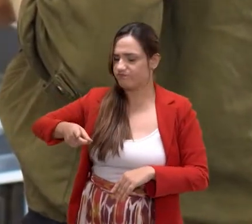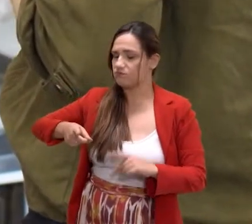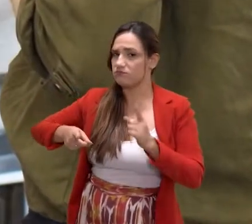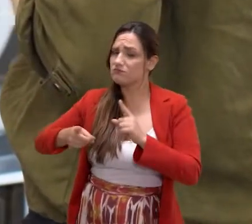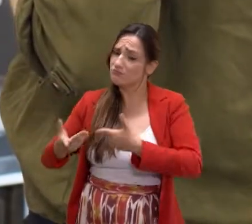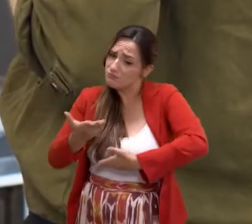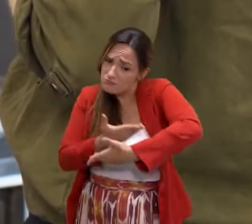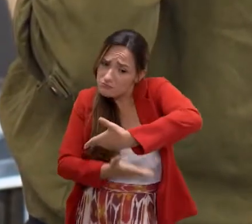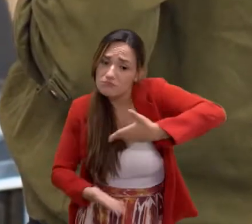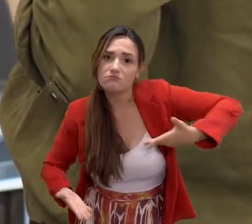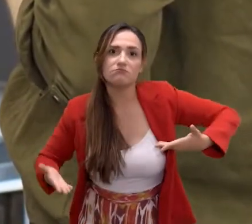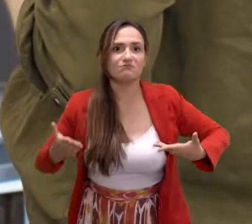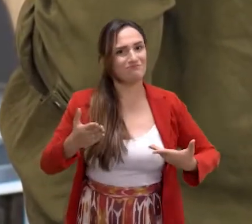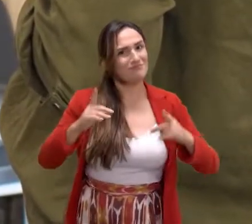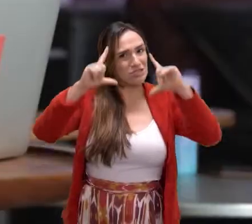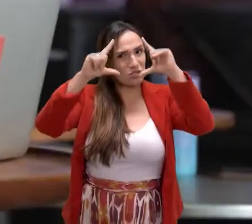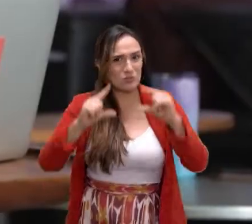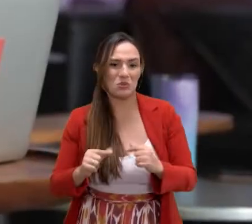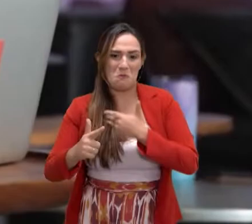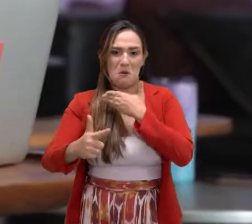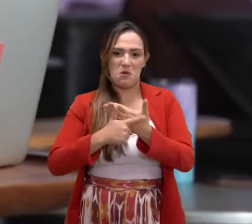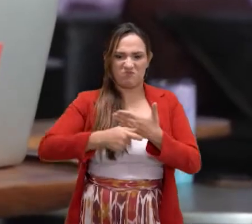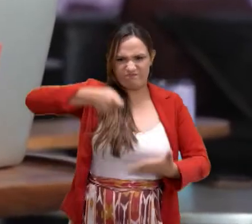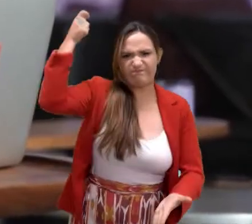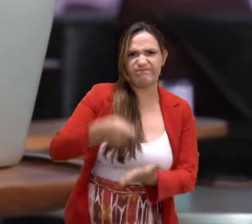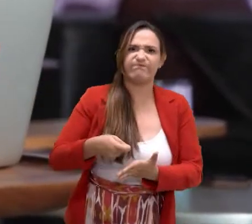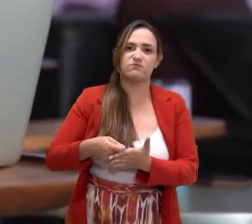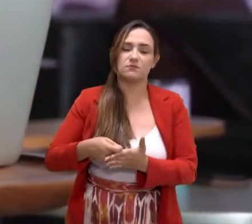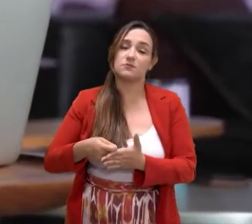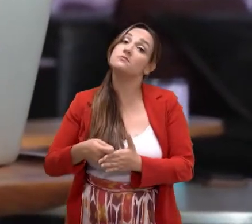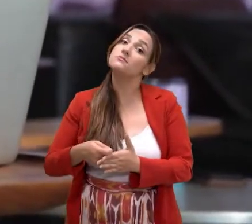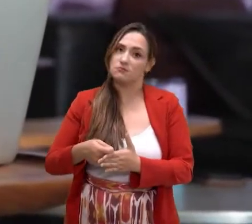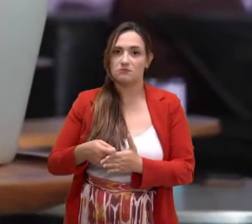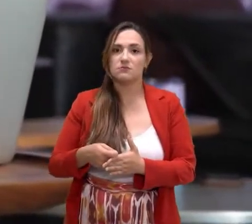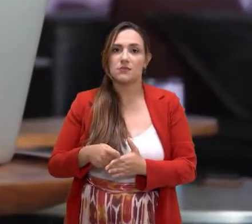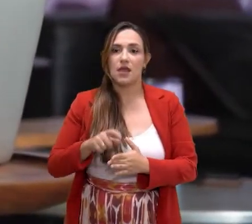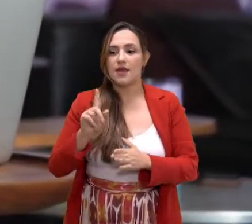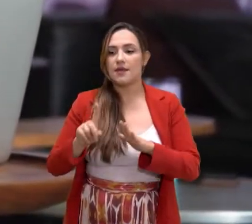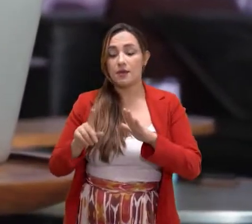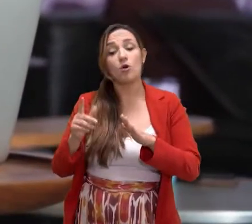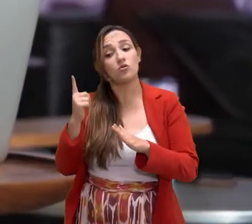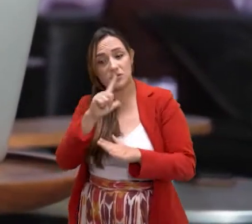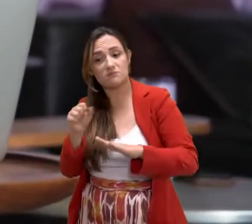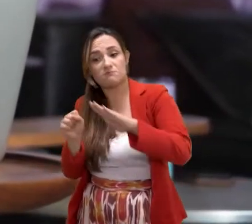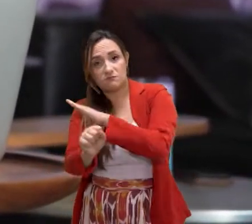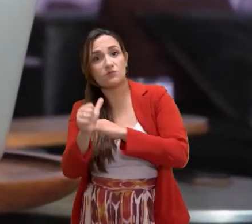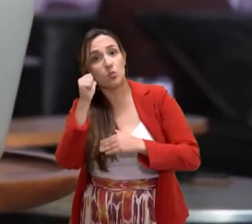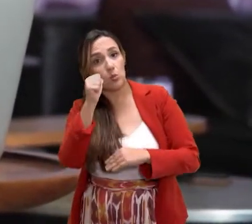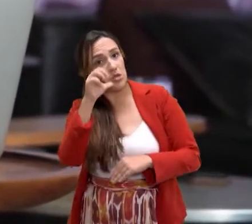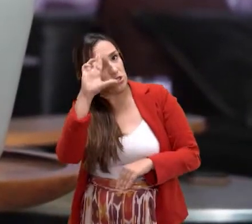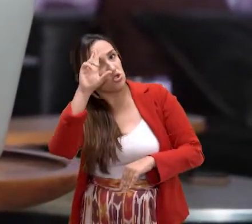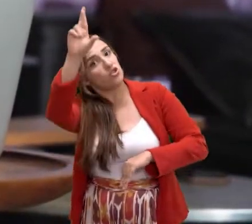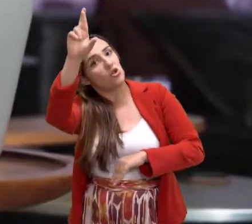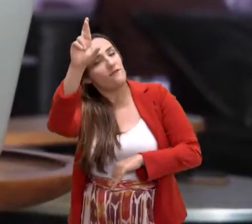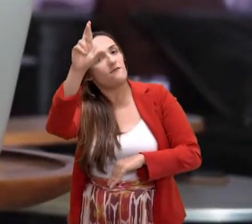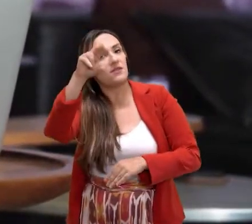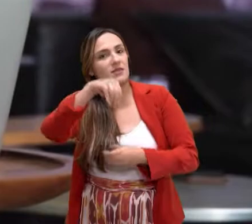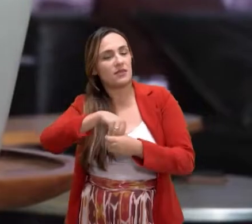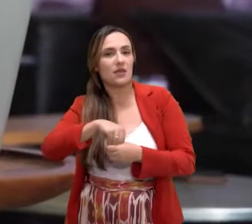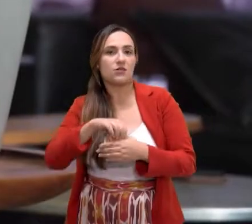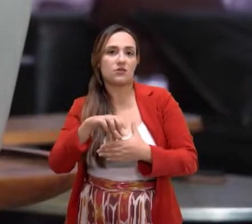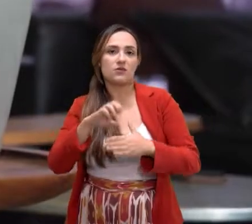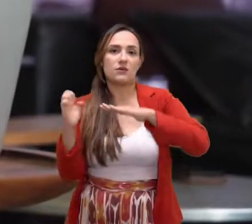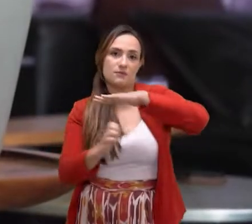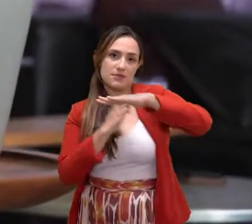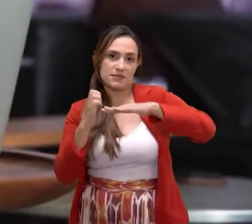e mais colaborativas, favorecendo, sobretudo, o combate aos papéis impostos sobre a presença do público